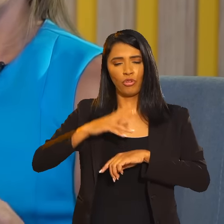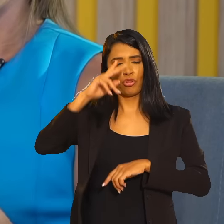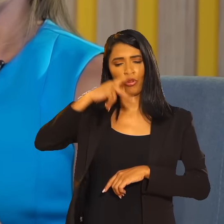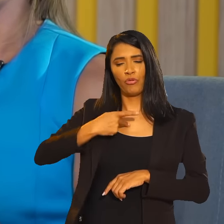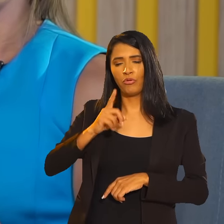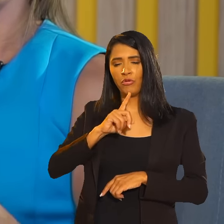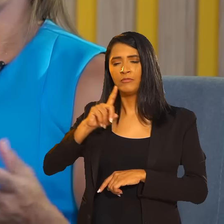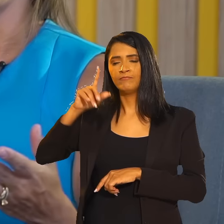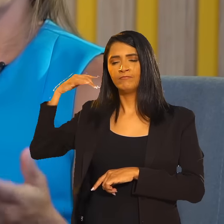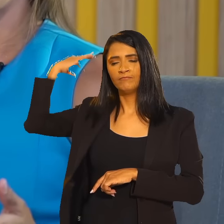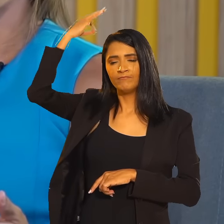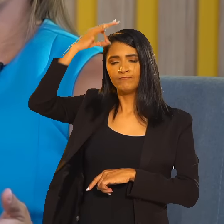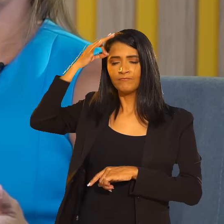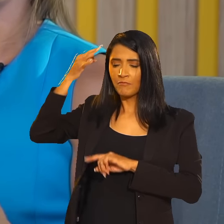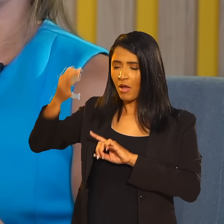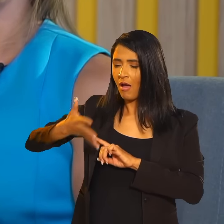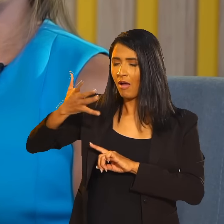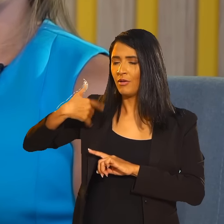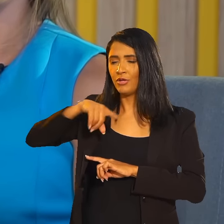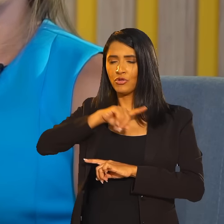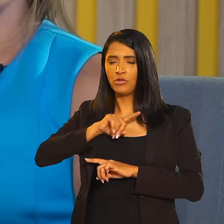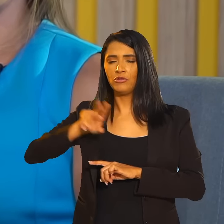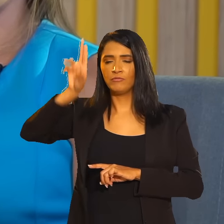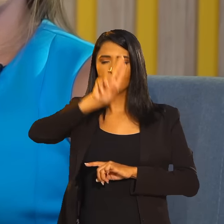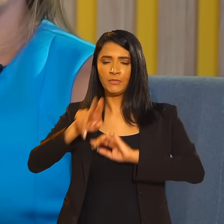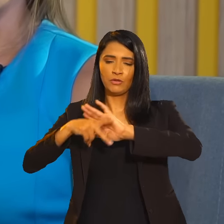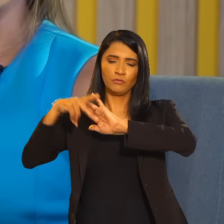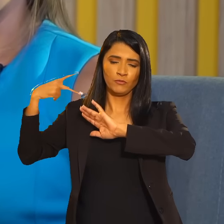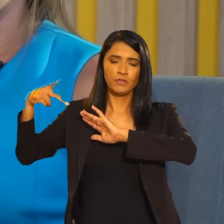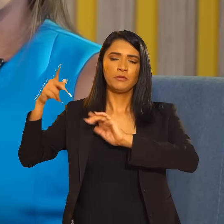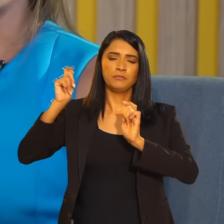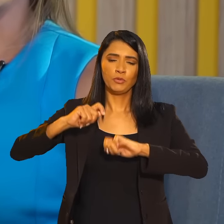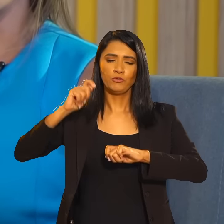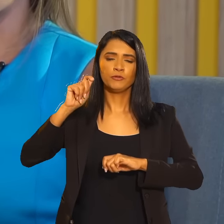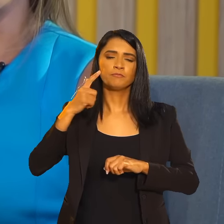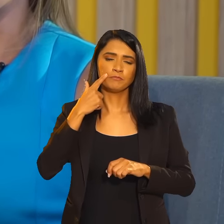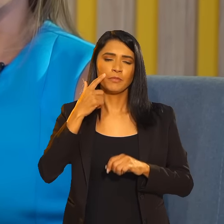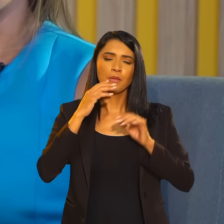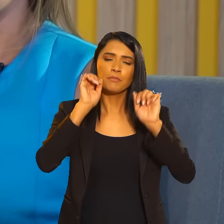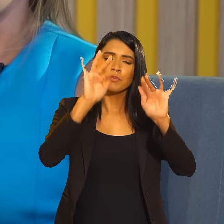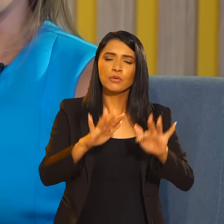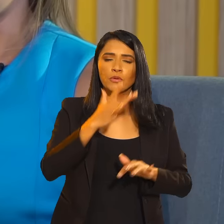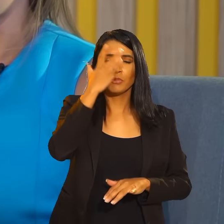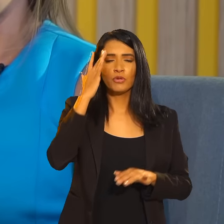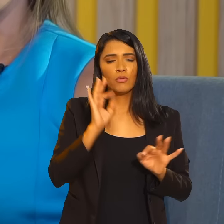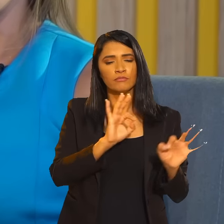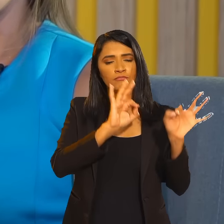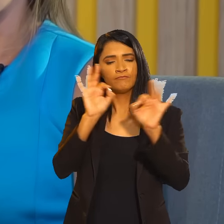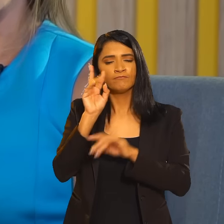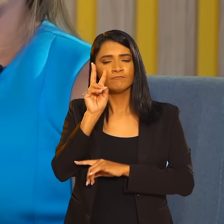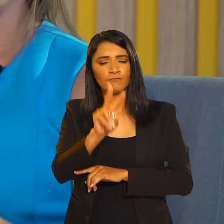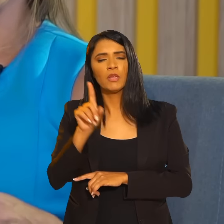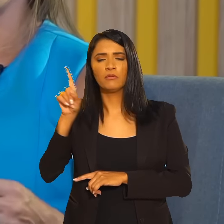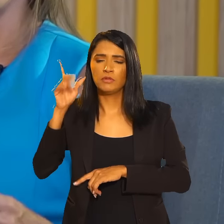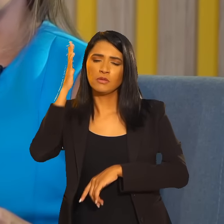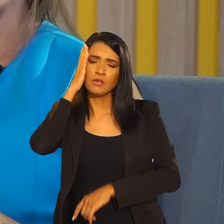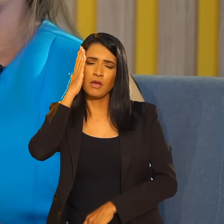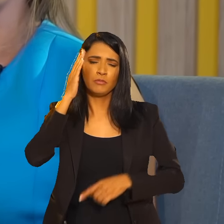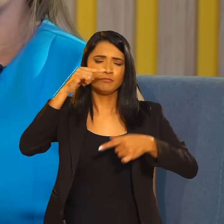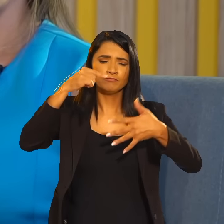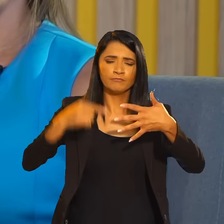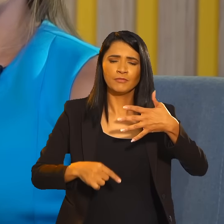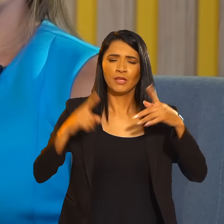nós, que seja falado por Ti e que nós sejamos meros instrumentos em Tuas mãos. Abençoe a pessoa que está assistindo esse vídeo. O Senhor conhece cada